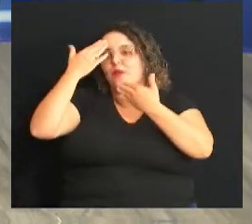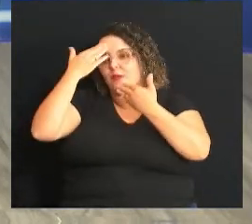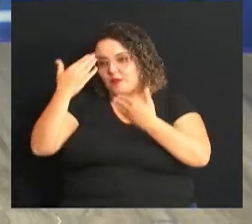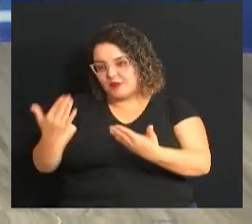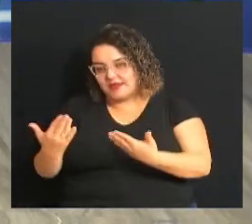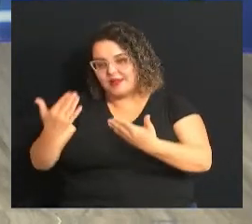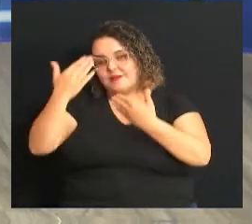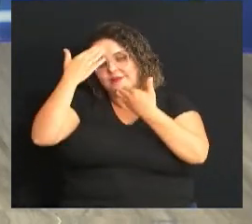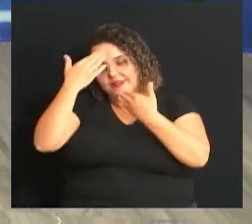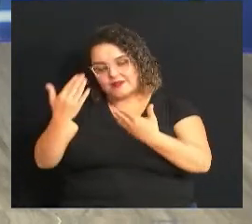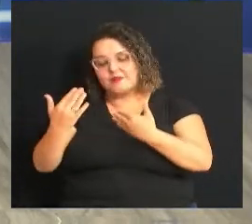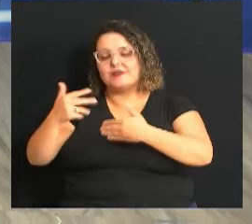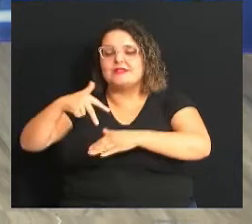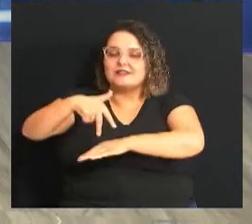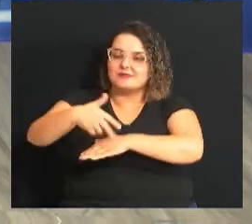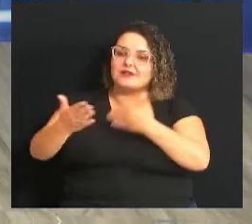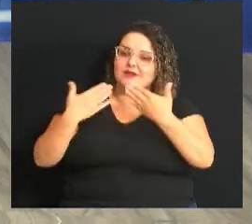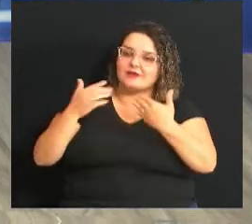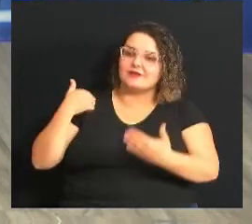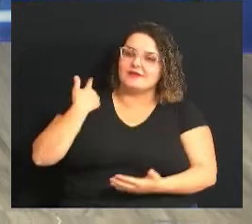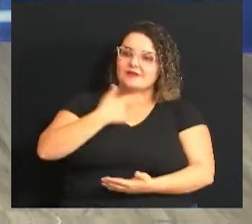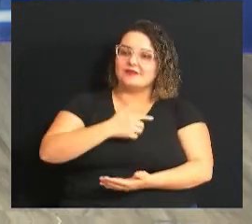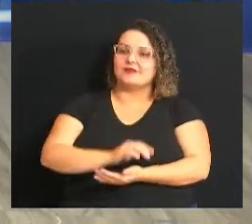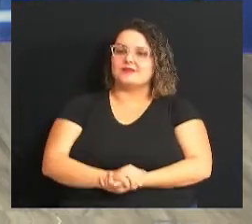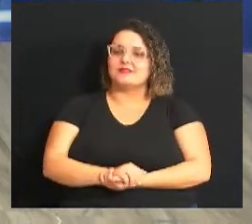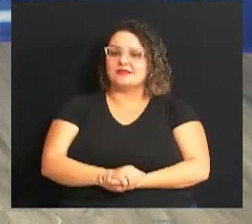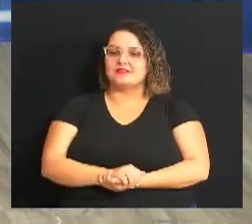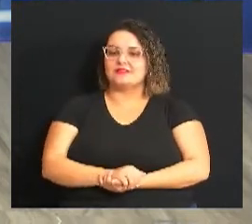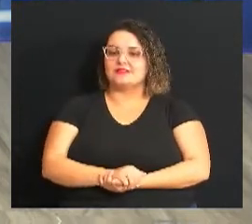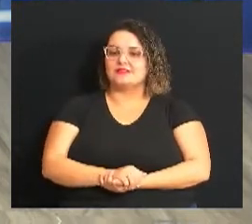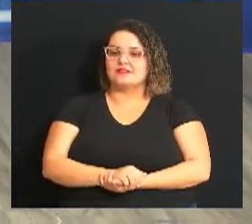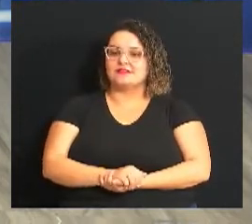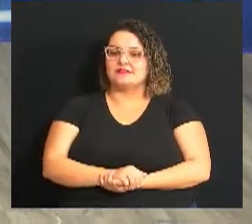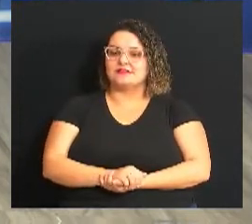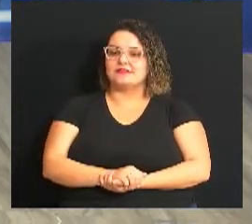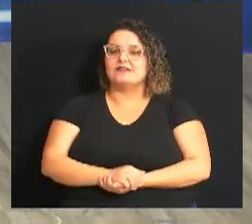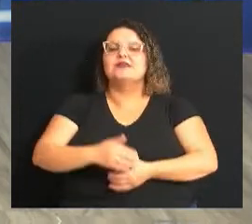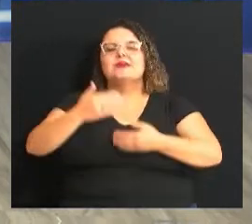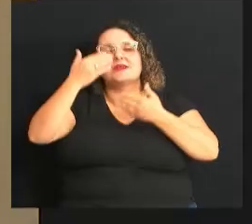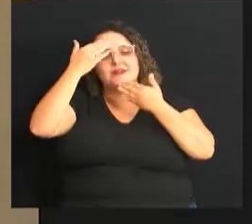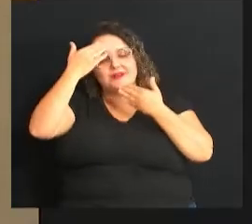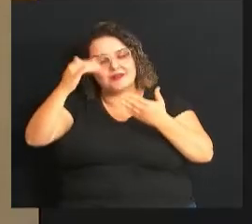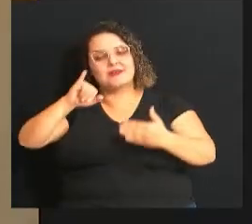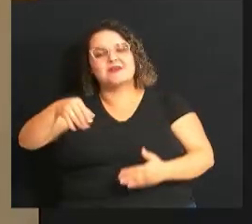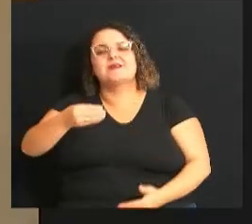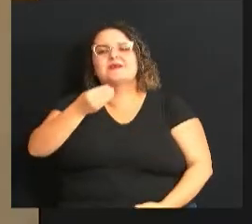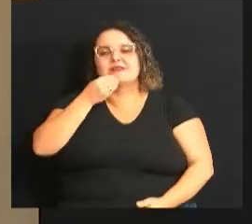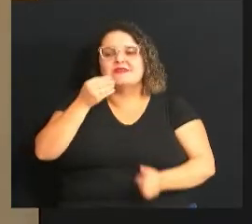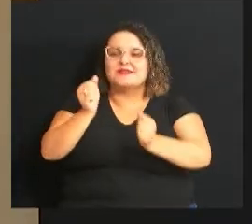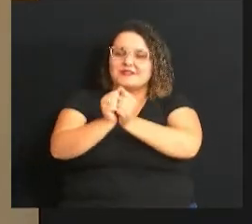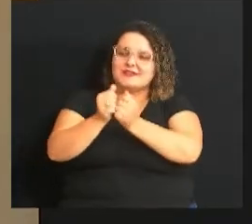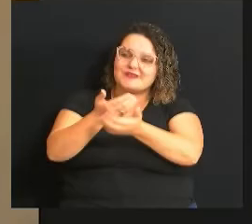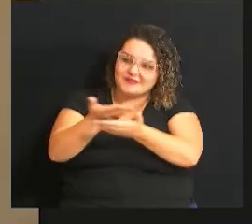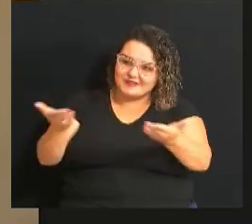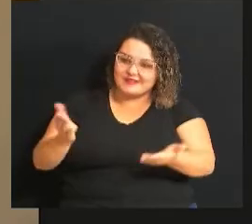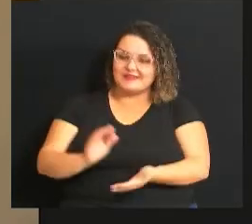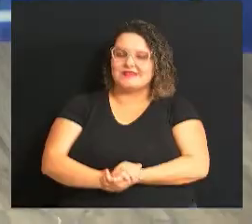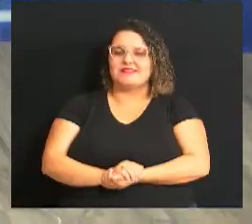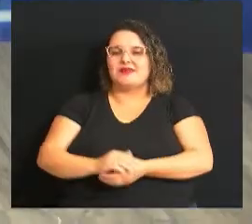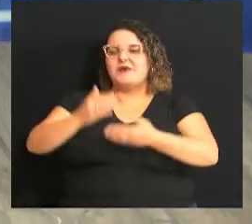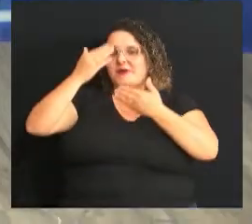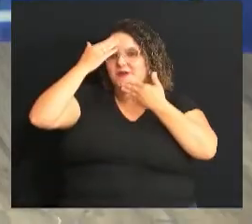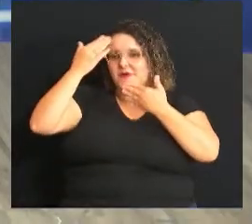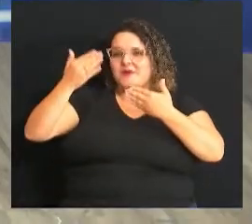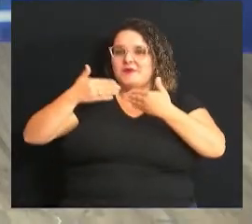por ter tirado esse tempinho para conversar com a gente, viu? Eu que agradeço a oportunidade de estar aqui hoje com vocês. Obrigada, fica as